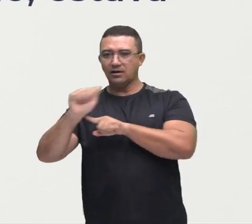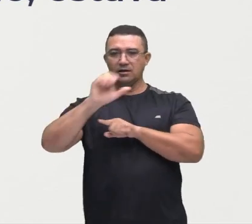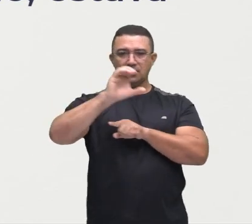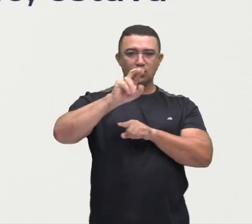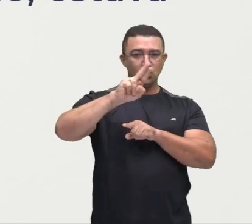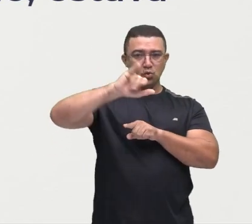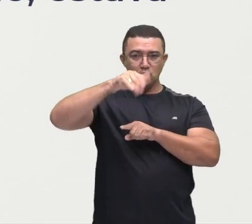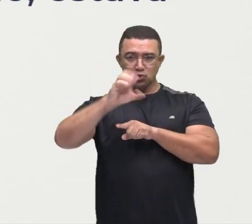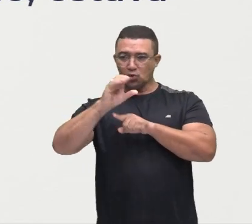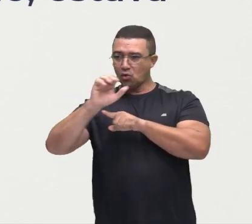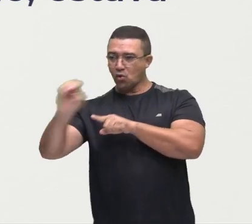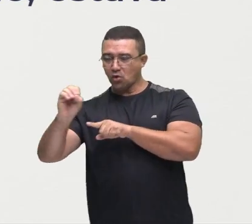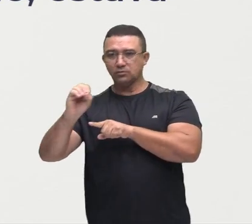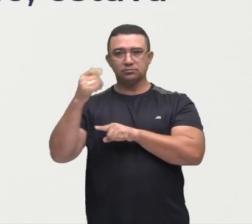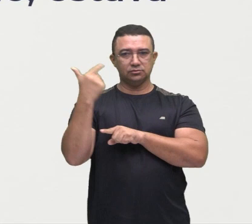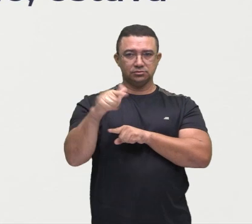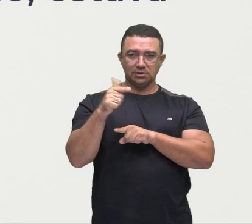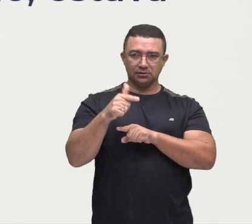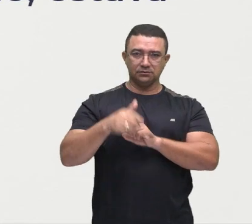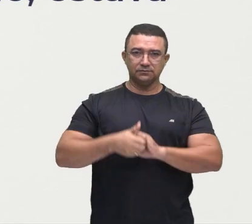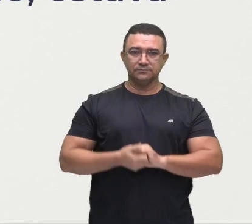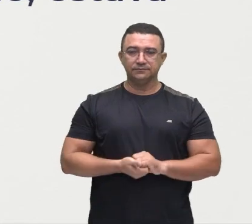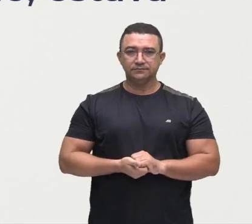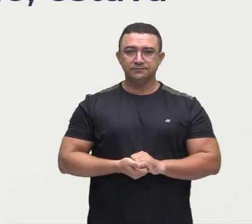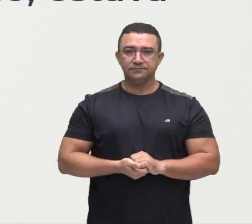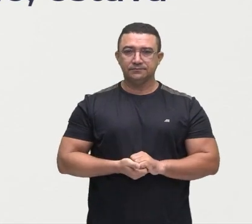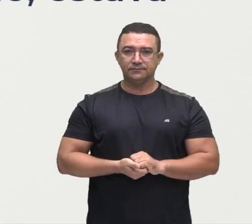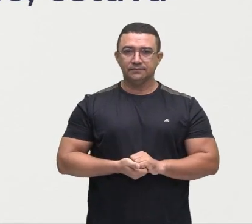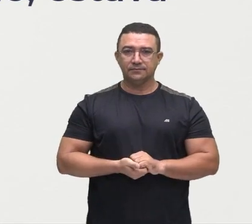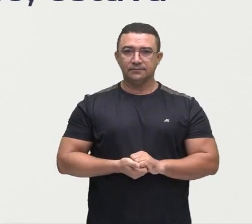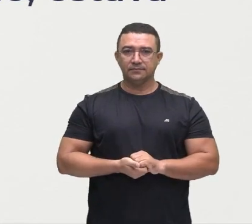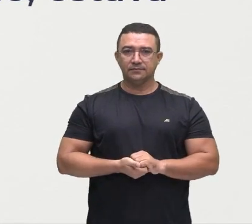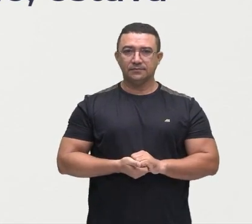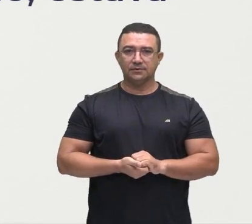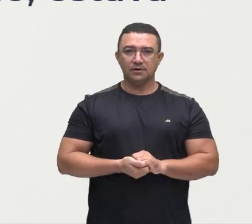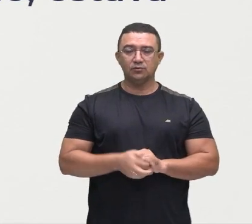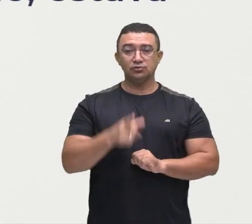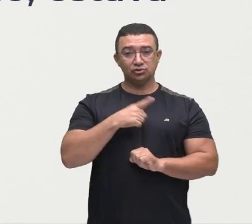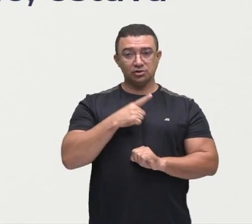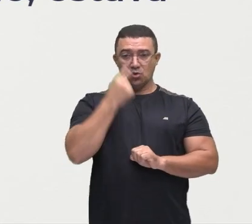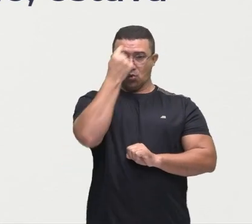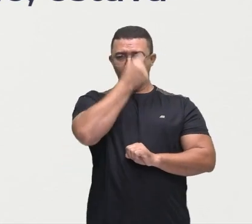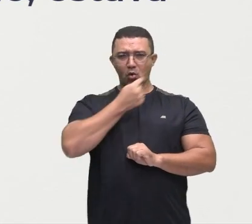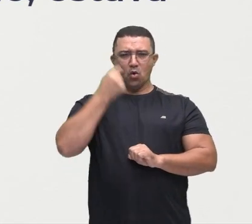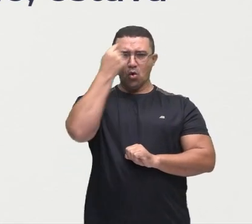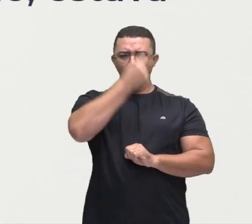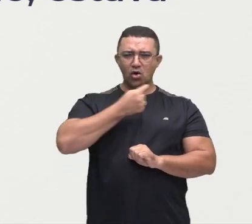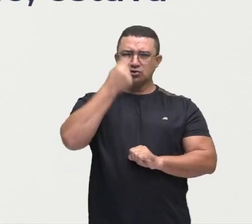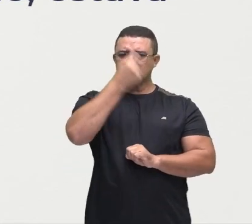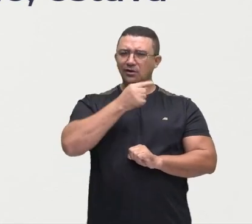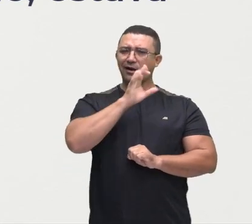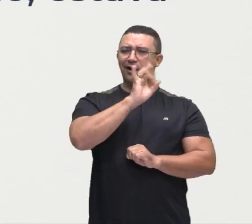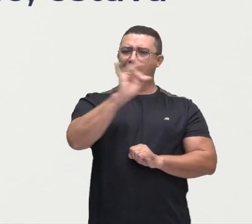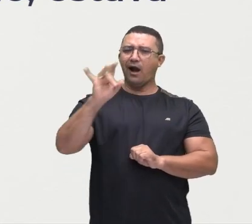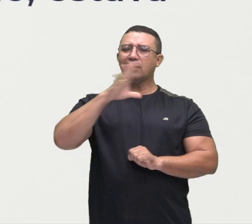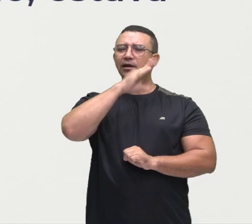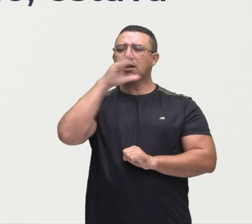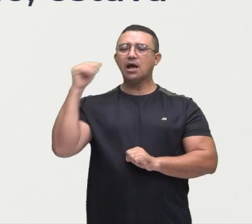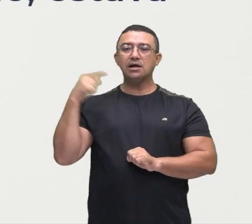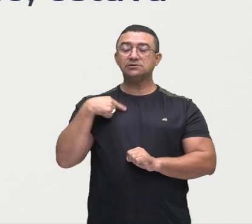e a palavra seguinte. Muito bem. Então, havia no rosto de cada criança a expectativa de uma